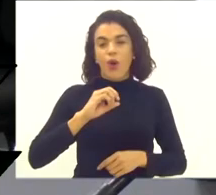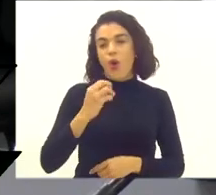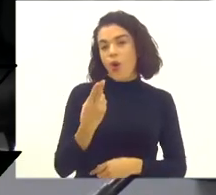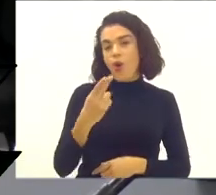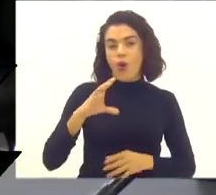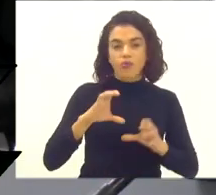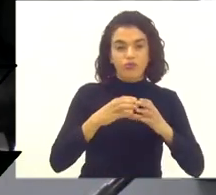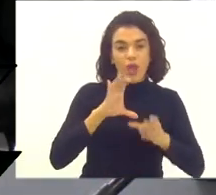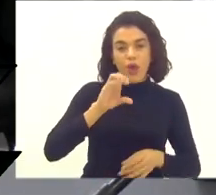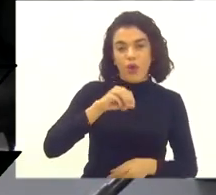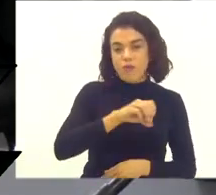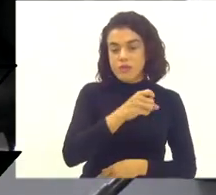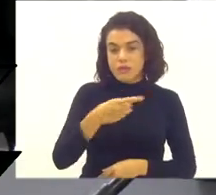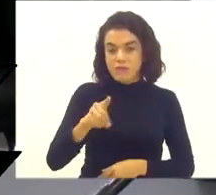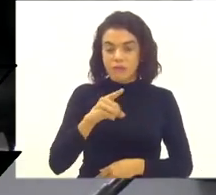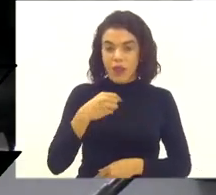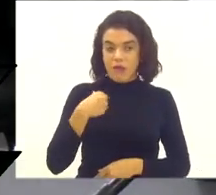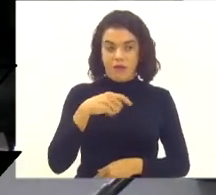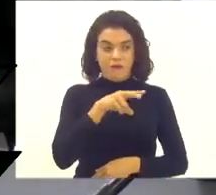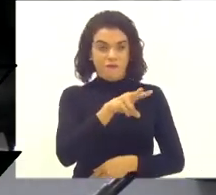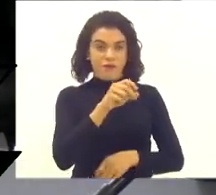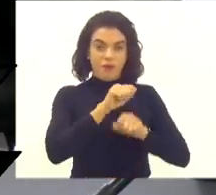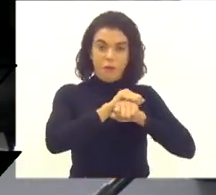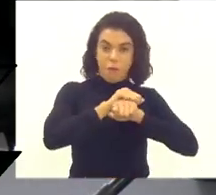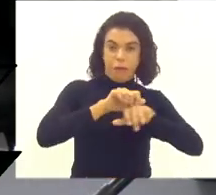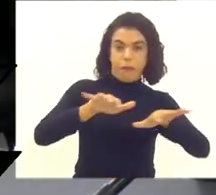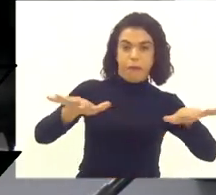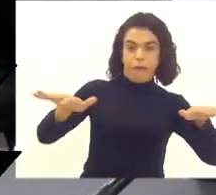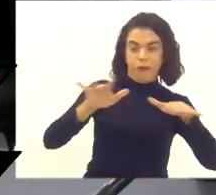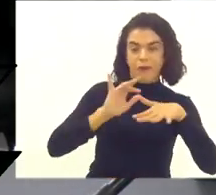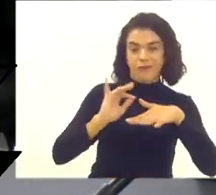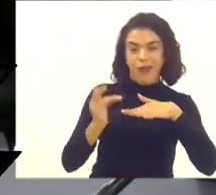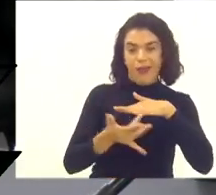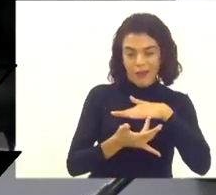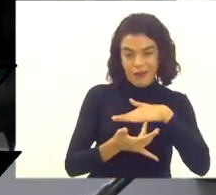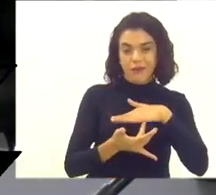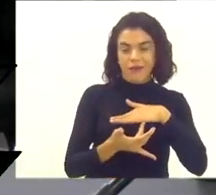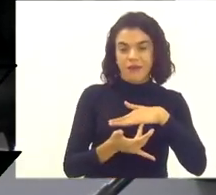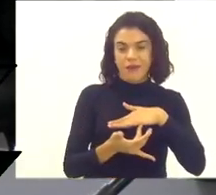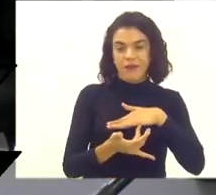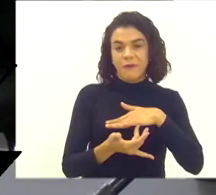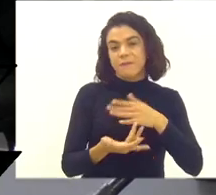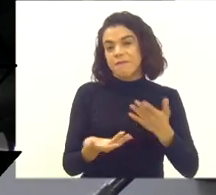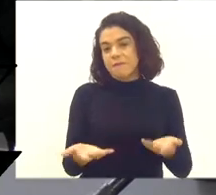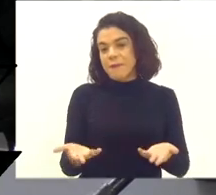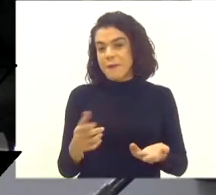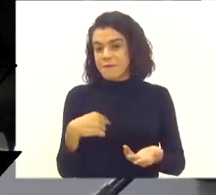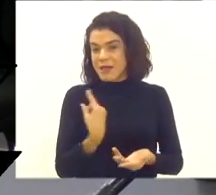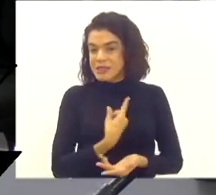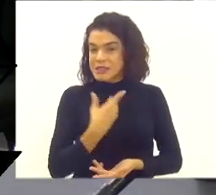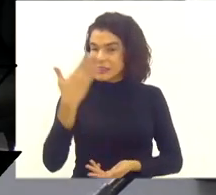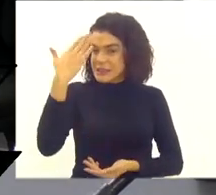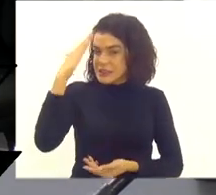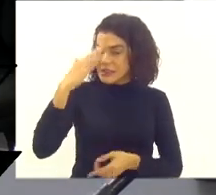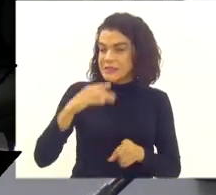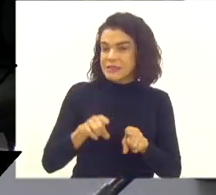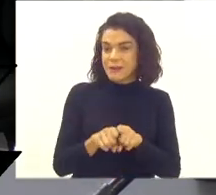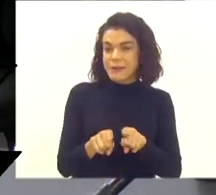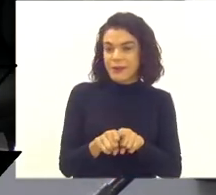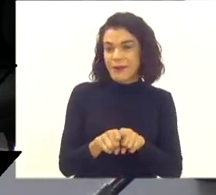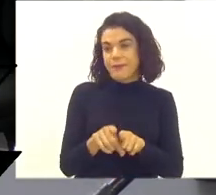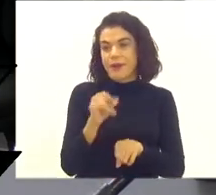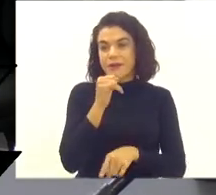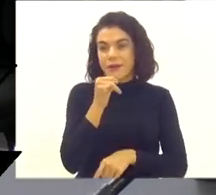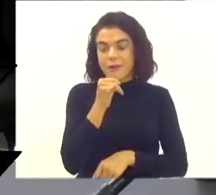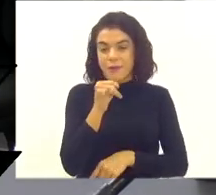alguma coisa de repente você já vê isso viralizando na rede então para a gente entender também que